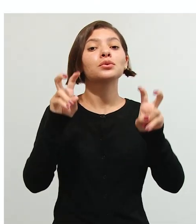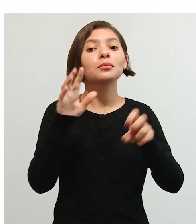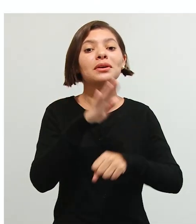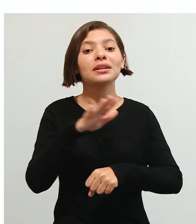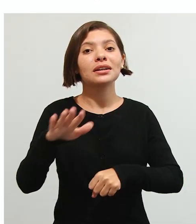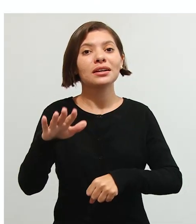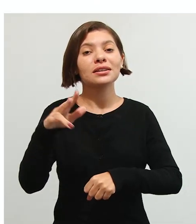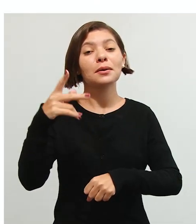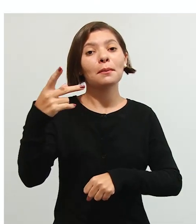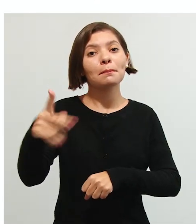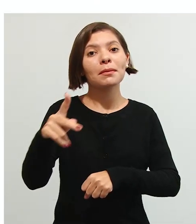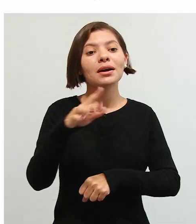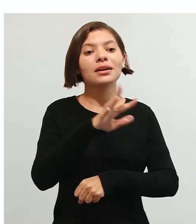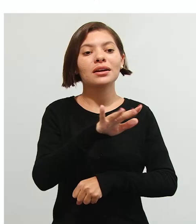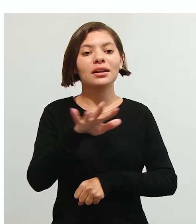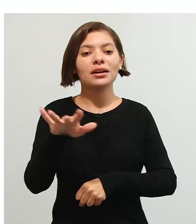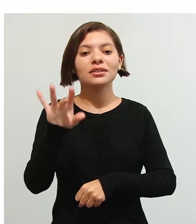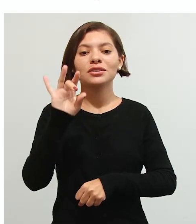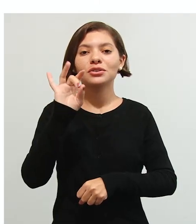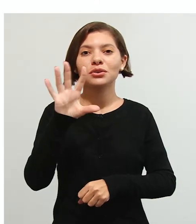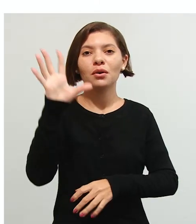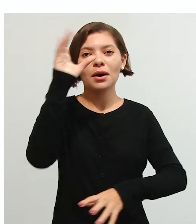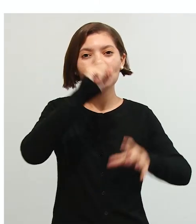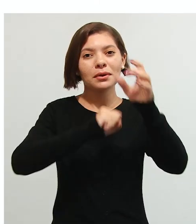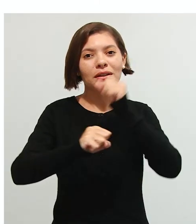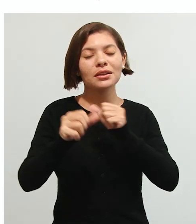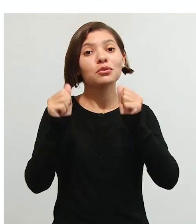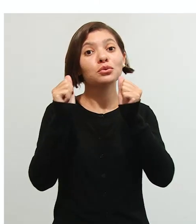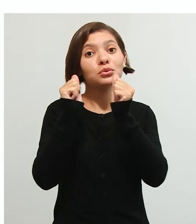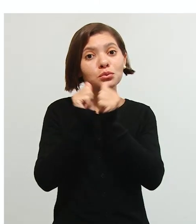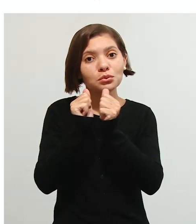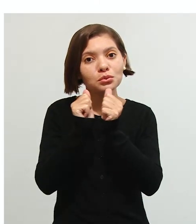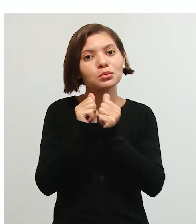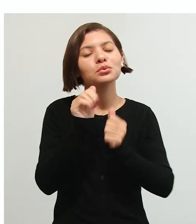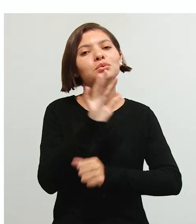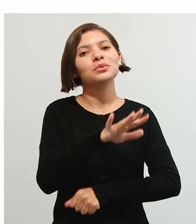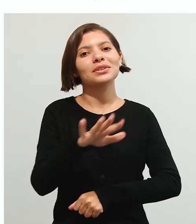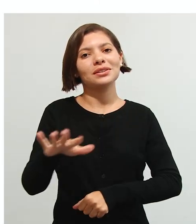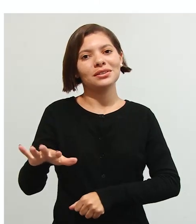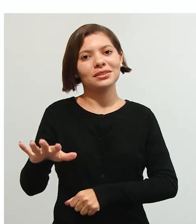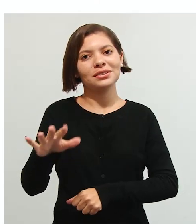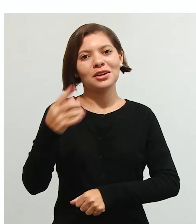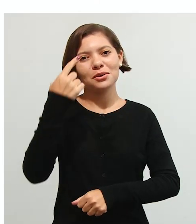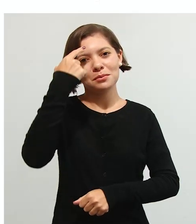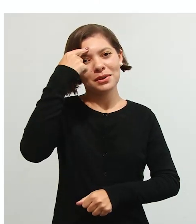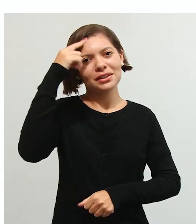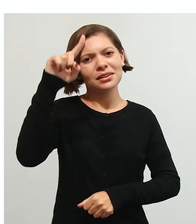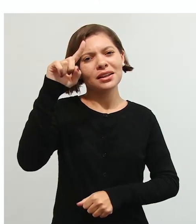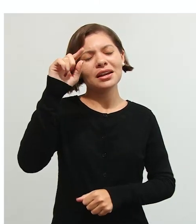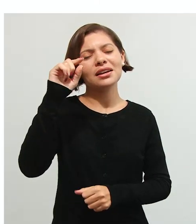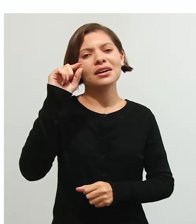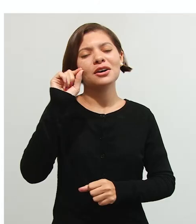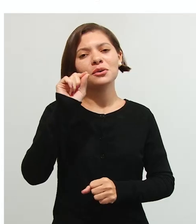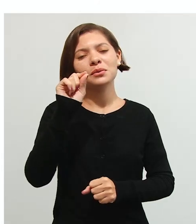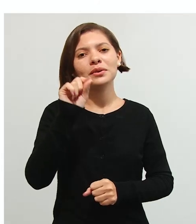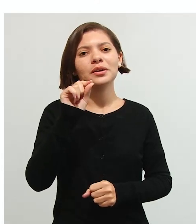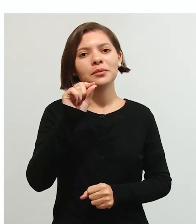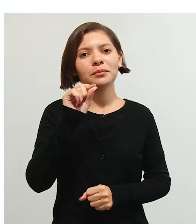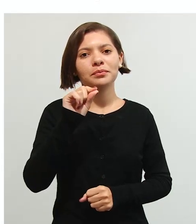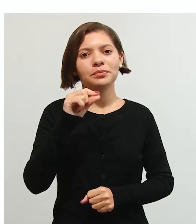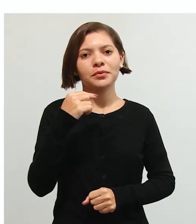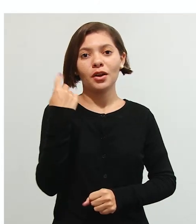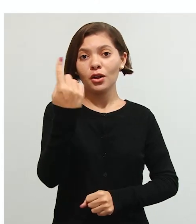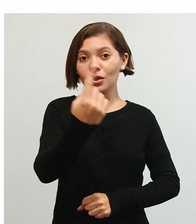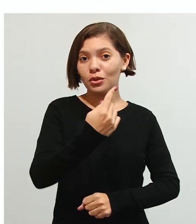para as crianças somente pode ser aprendido com elas, com as crianças. Então, é uma ideia de que